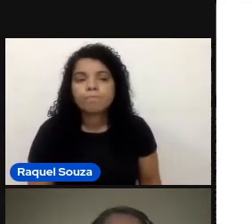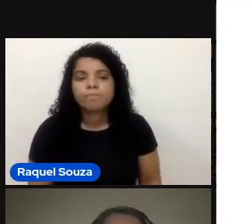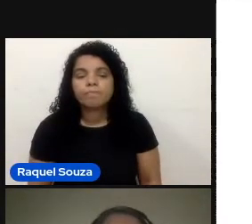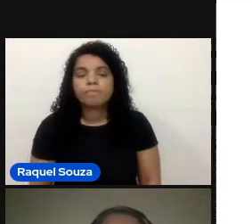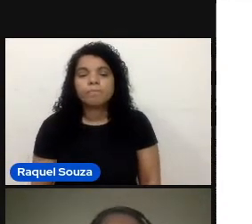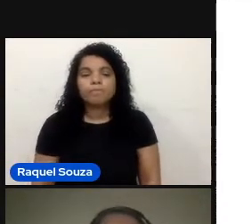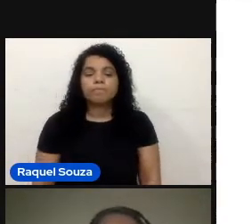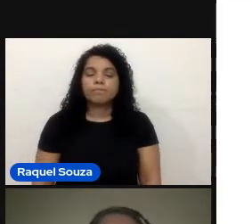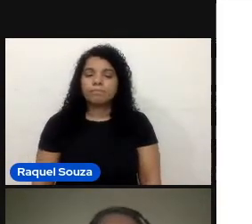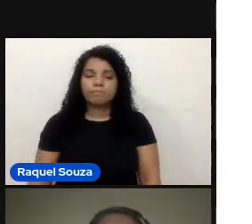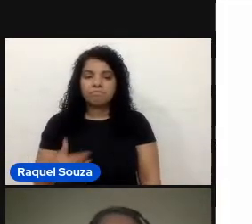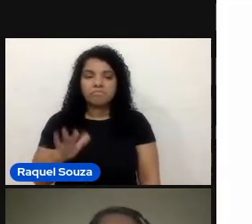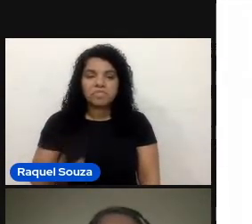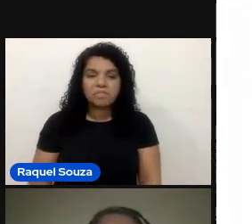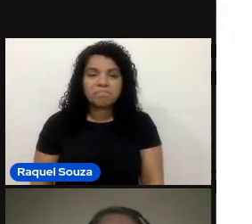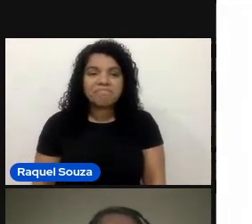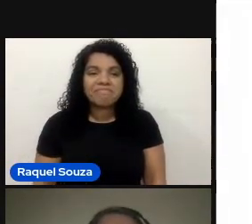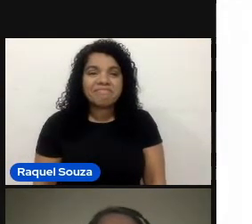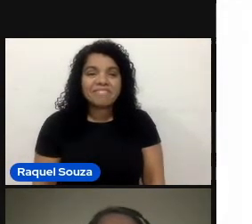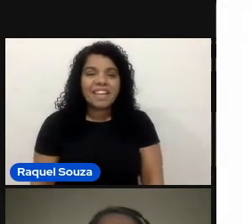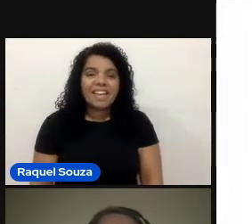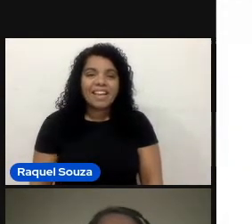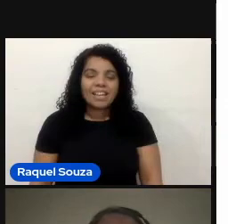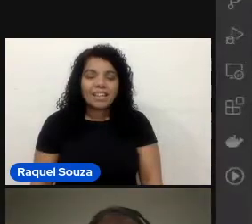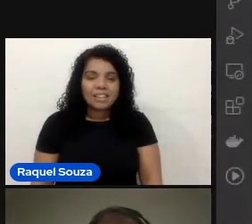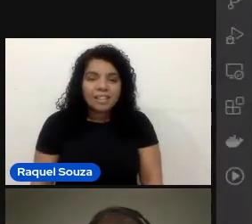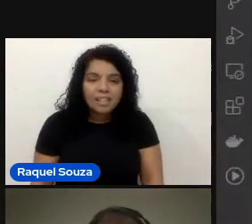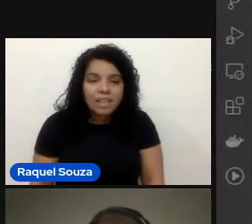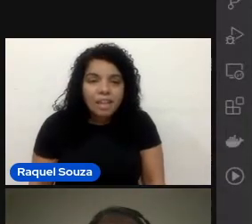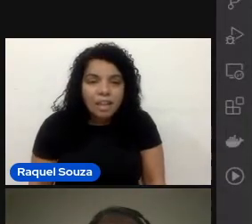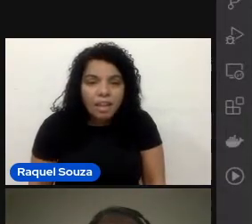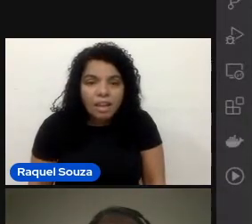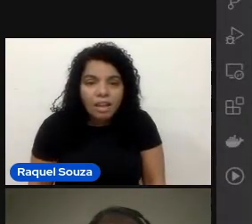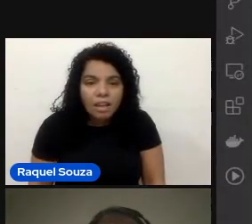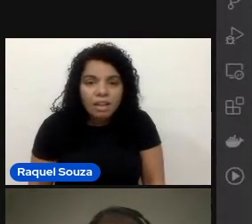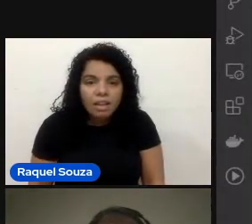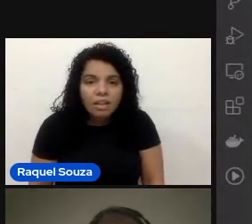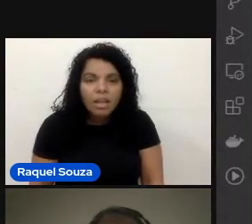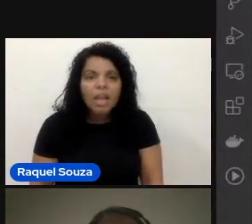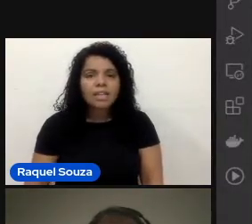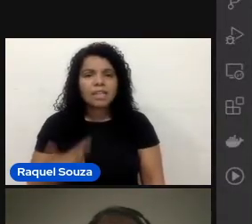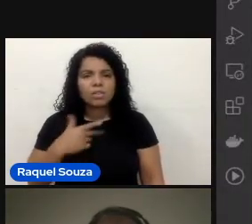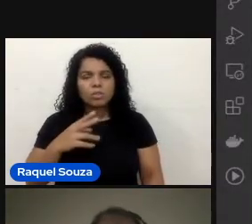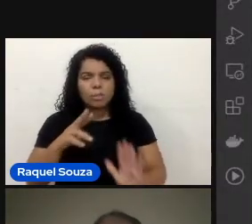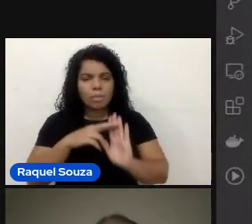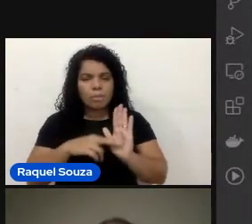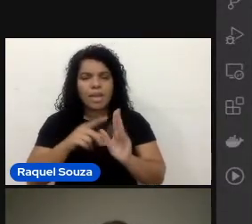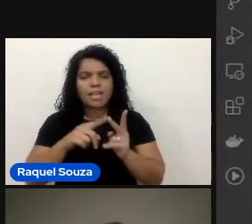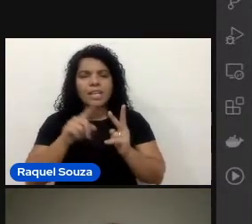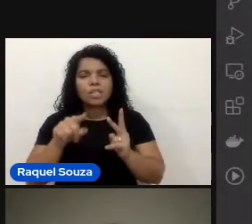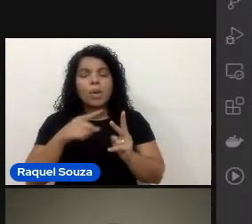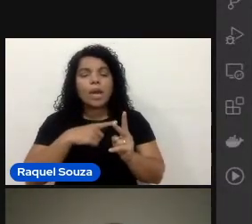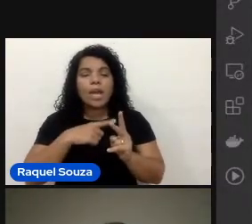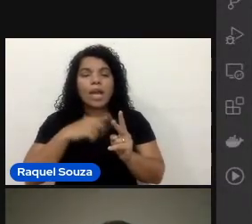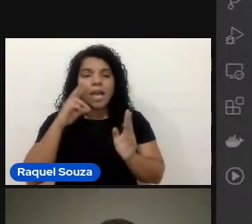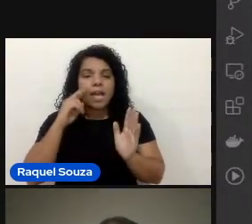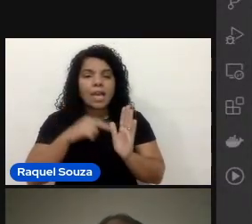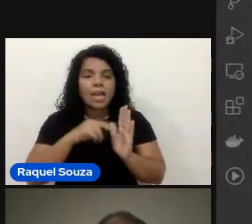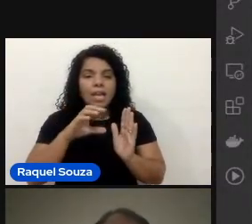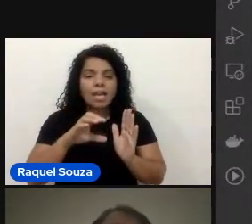Enfim, aqui eu não estou citando nenhuma regra. E essa check, a